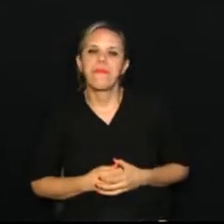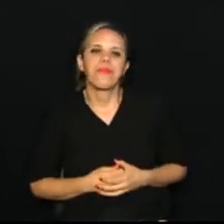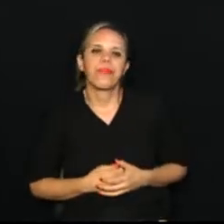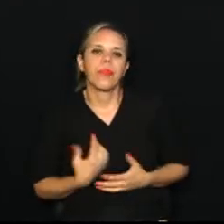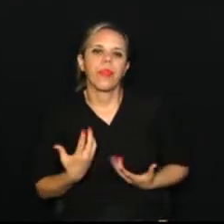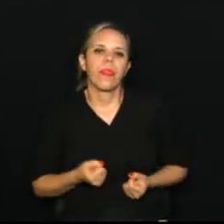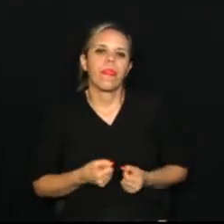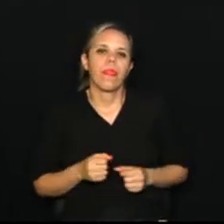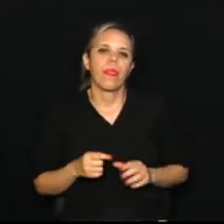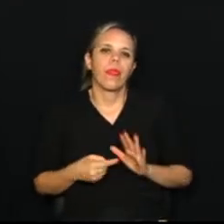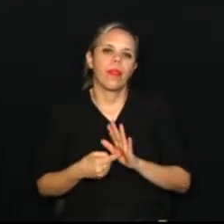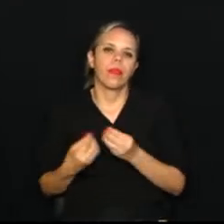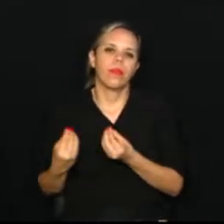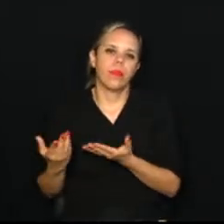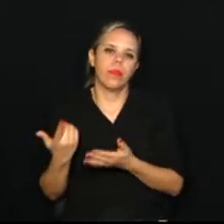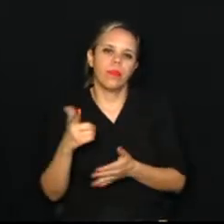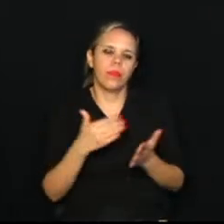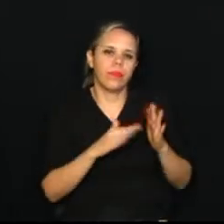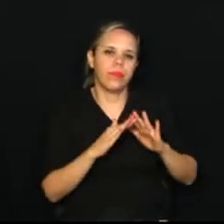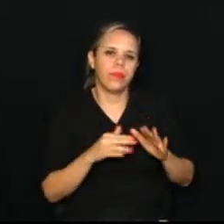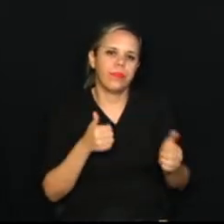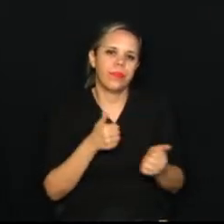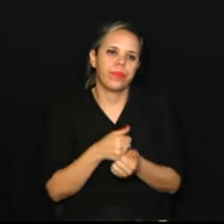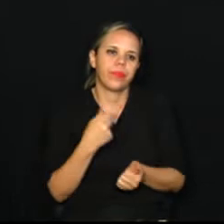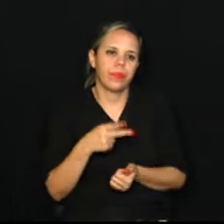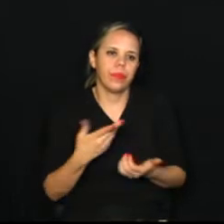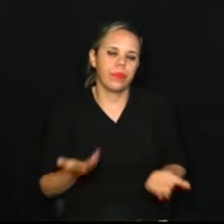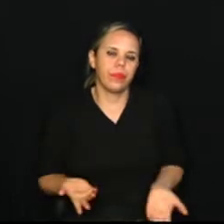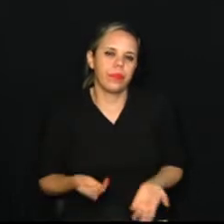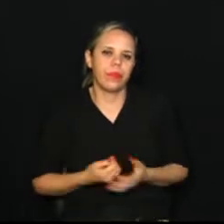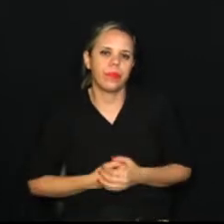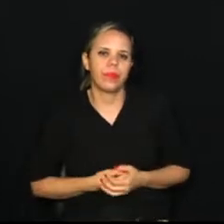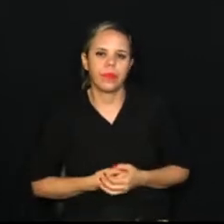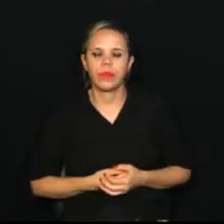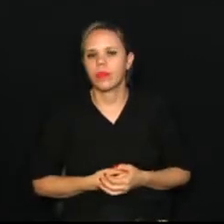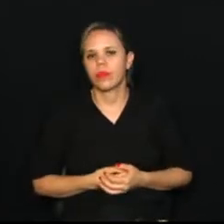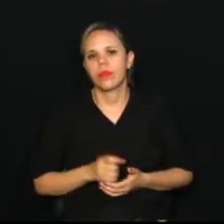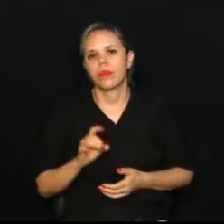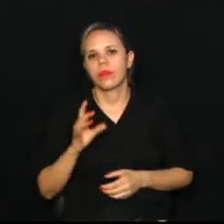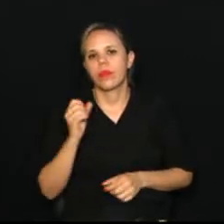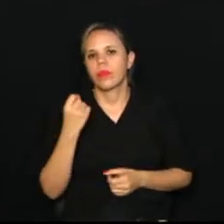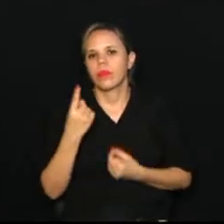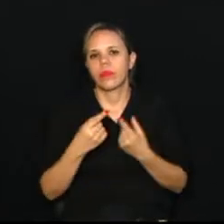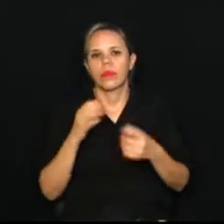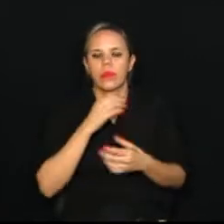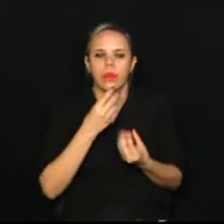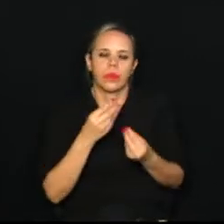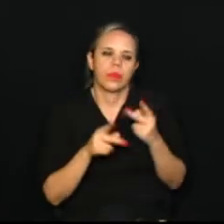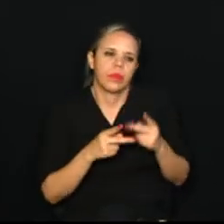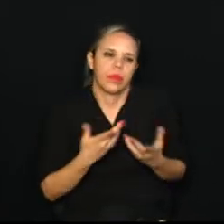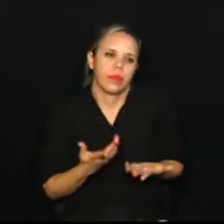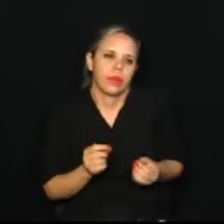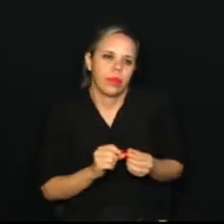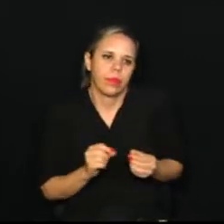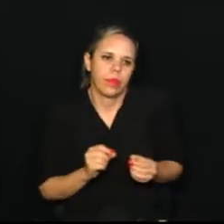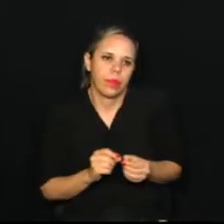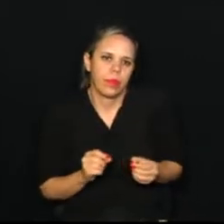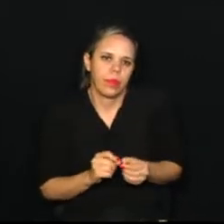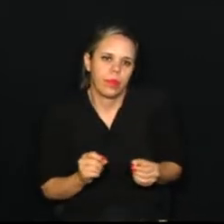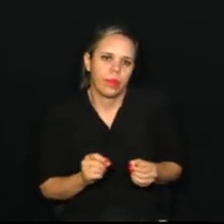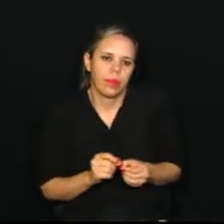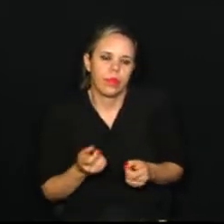vamos referenciá-los para as escolas mais próximas. Só mesmo em caso de muita gente é que se faz, então,